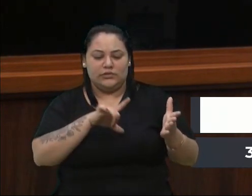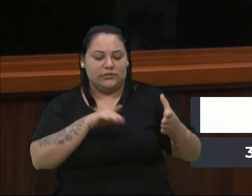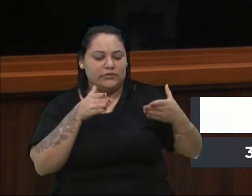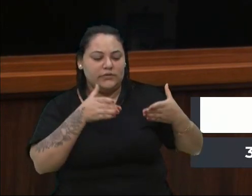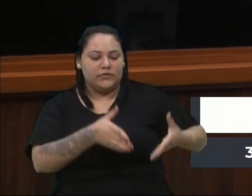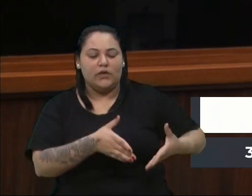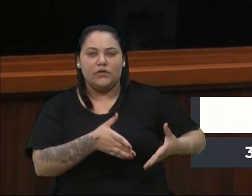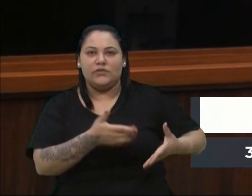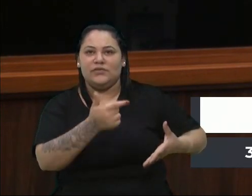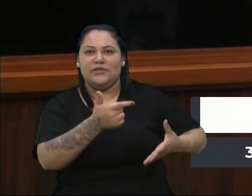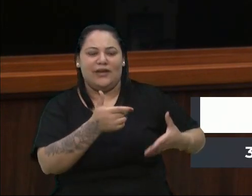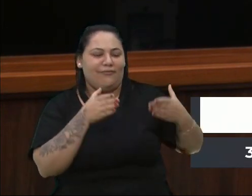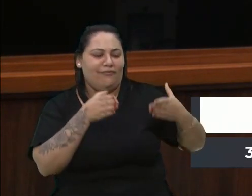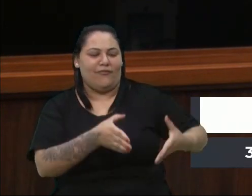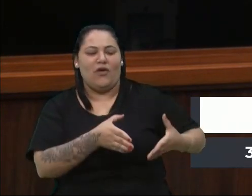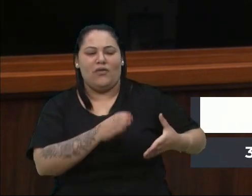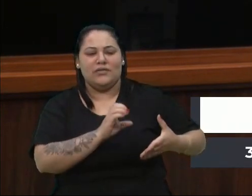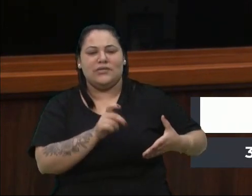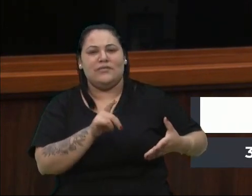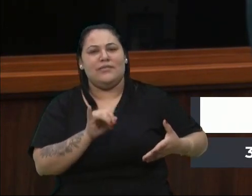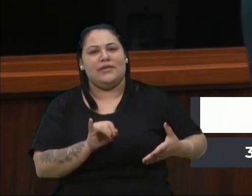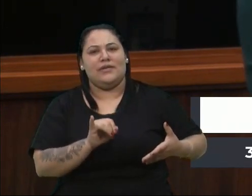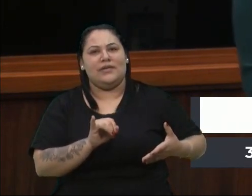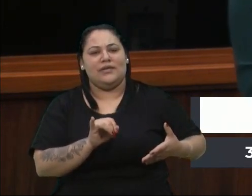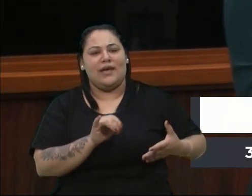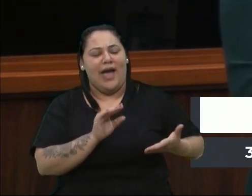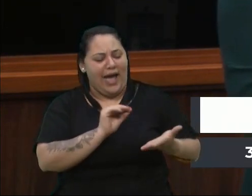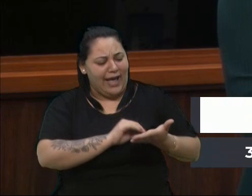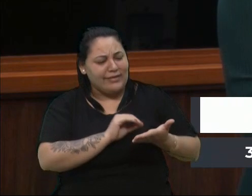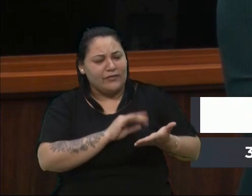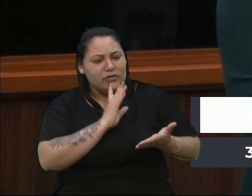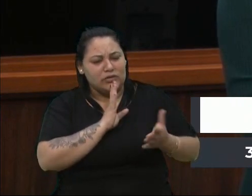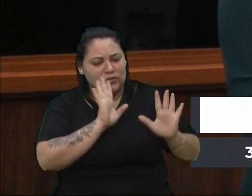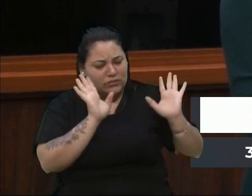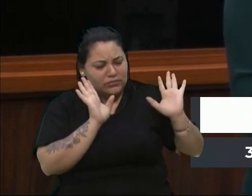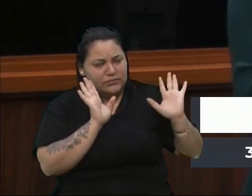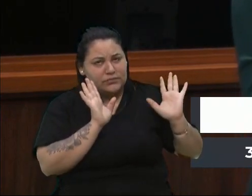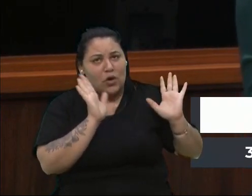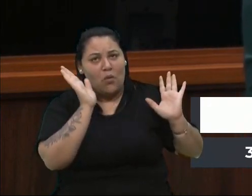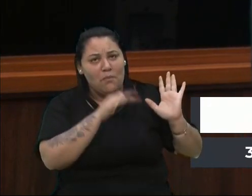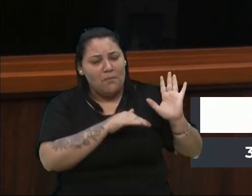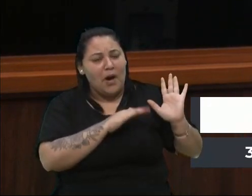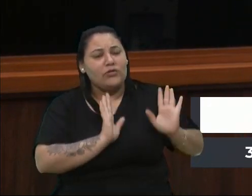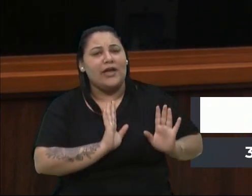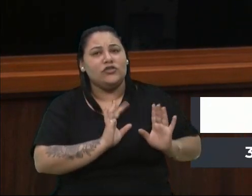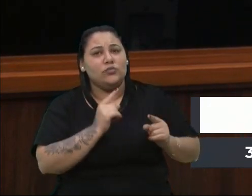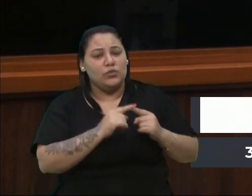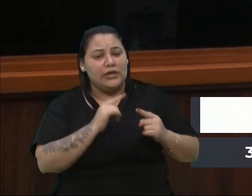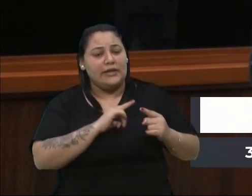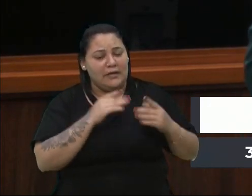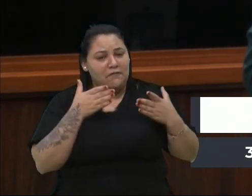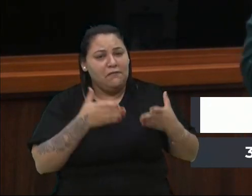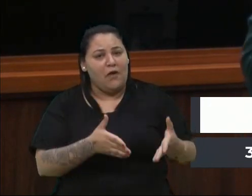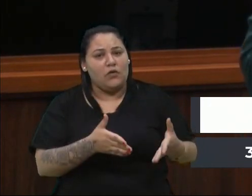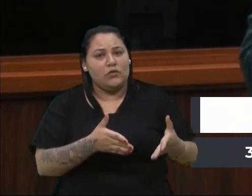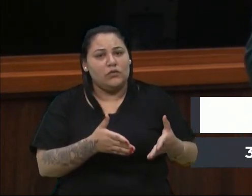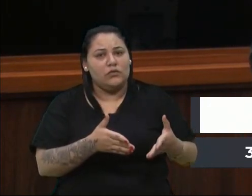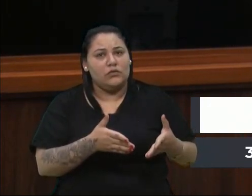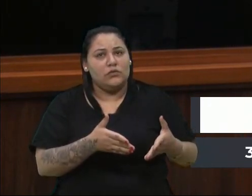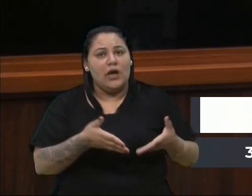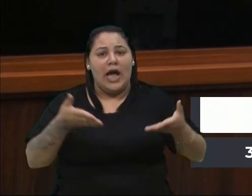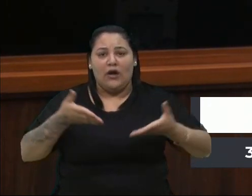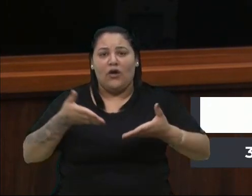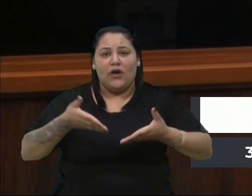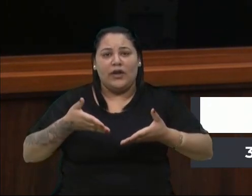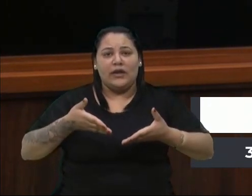tendo foco a CPI, é um desconhecimento ou má fé. Porque que tem foco. Agora, ninguém aqui é